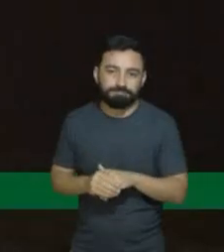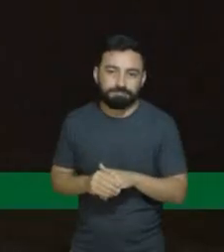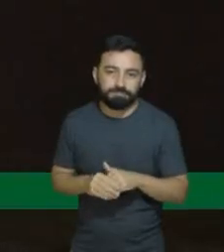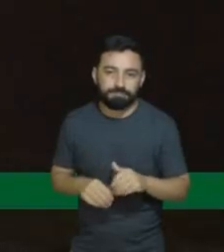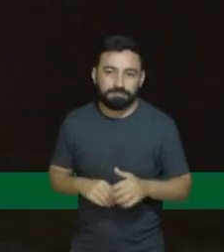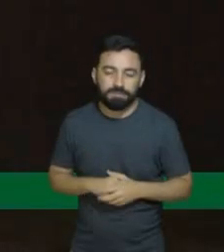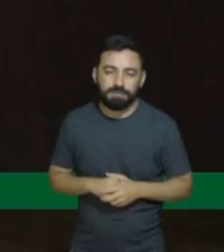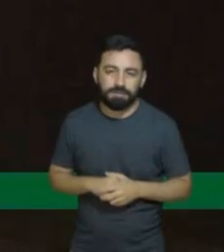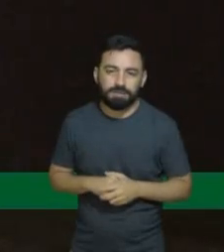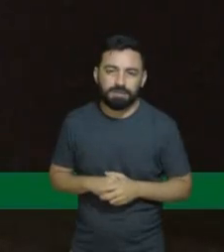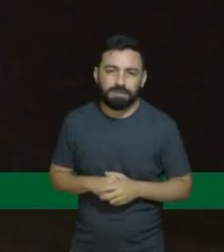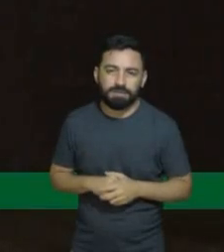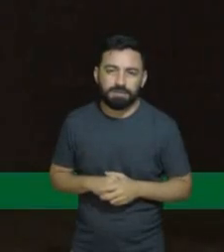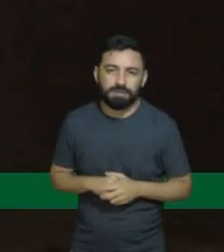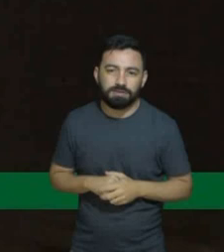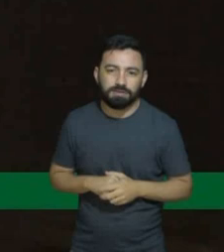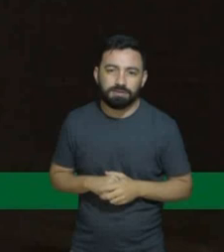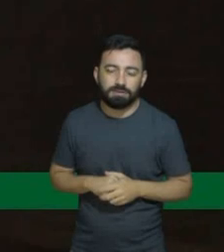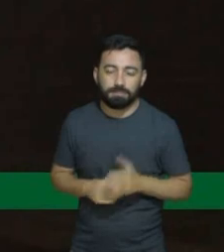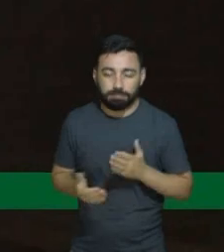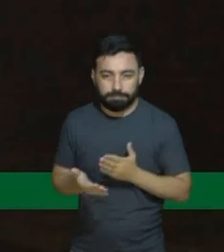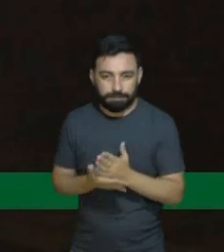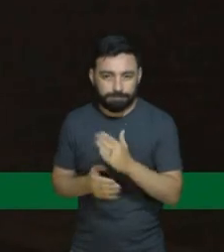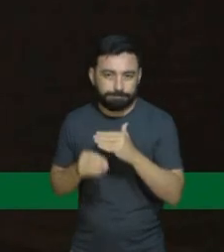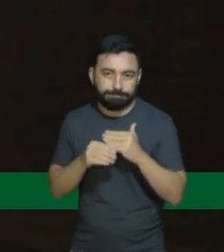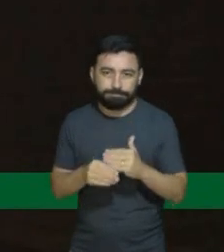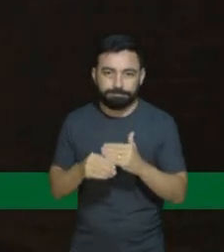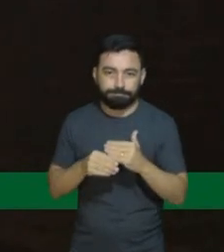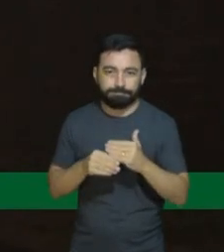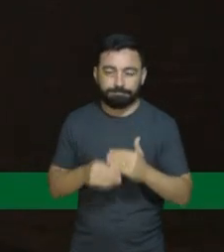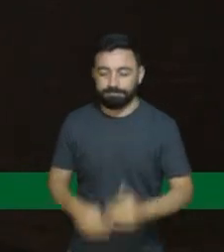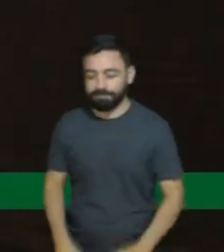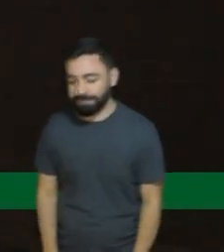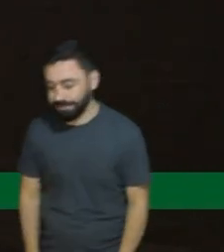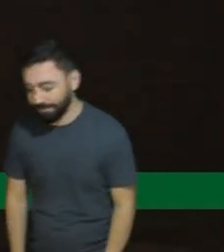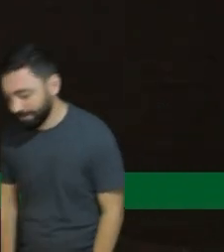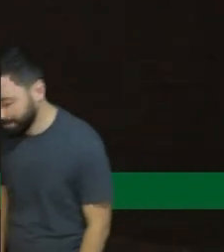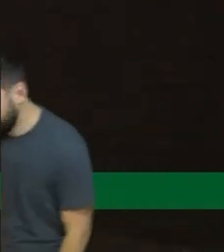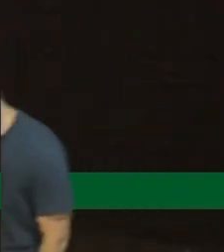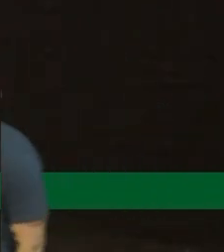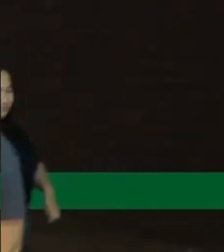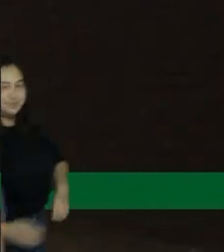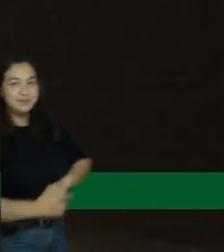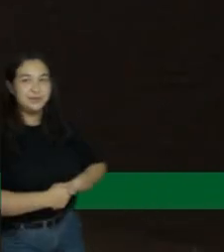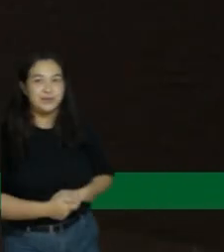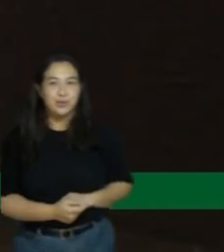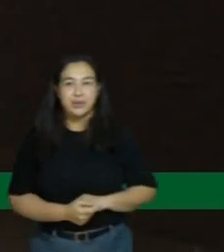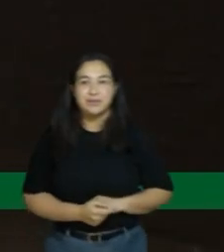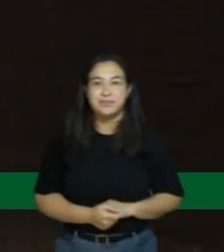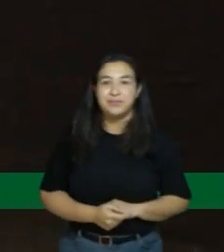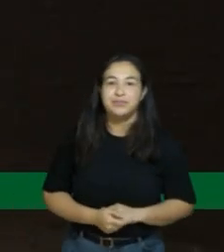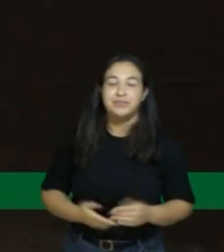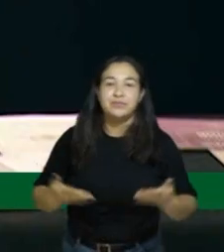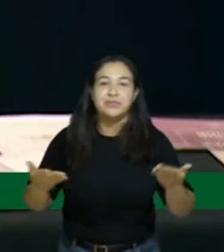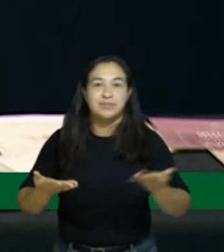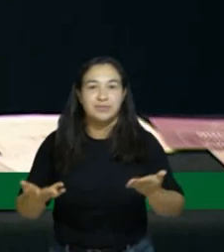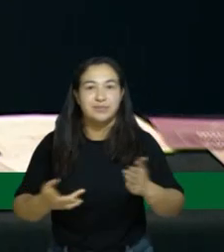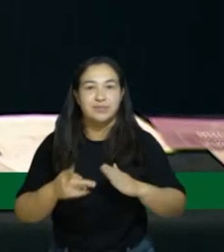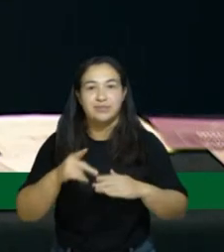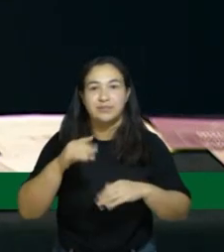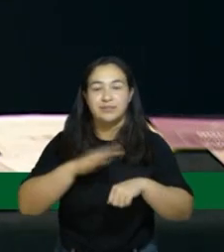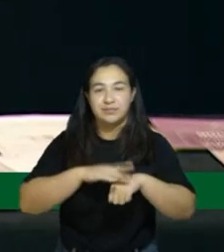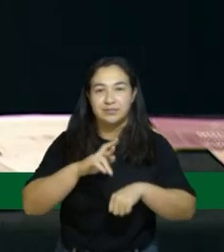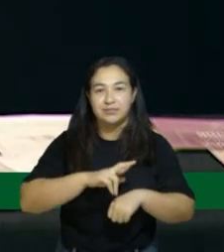se encontra aprovado por unanimidade discussão e votação em torno único do projeto de lei 91224 autoria Governo do